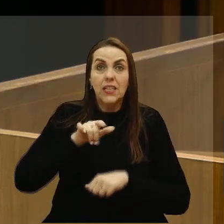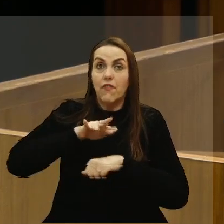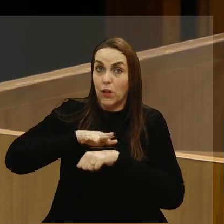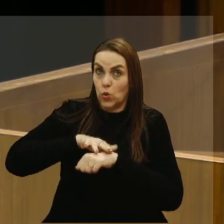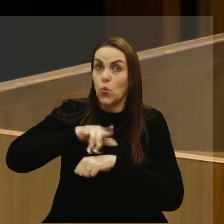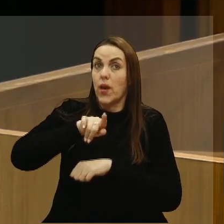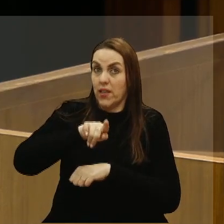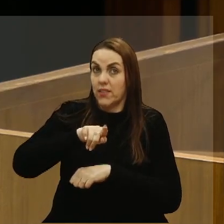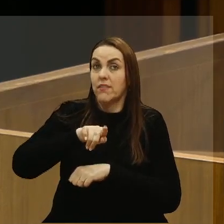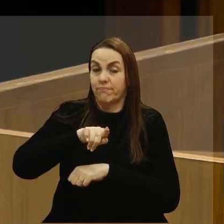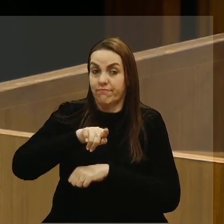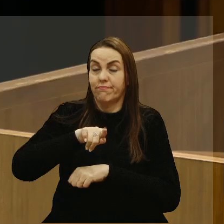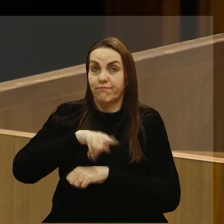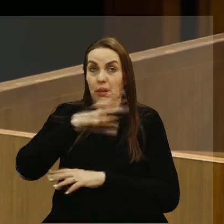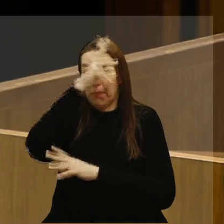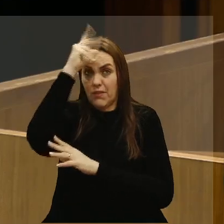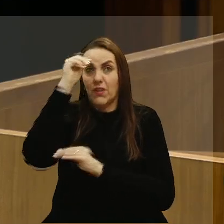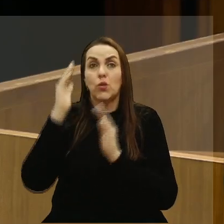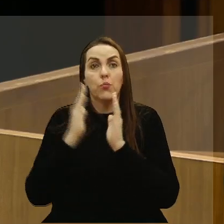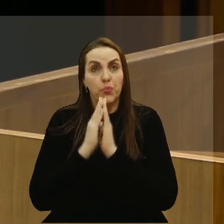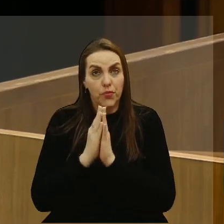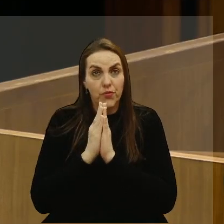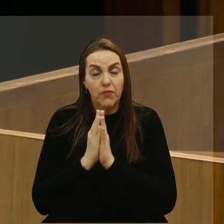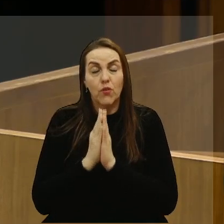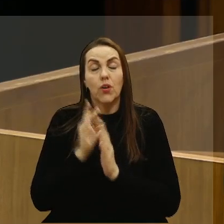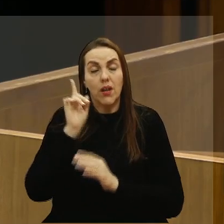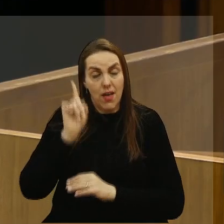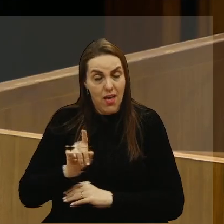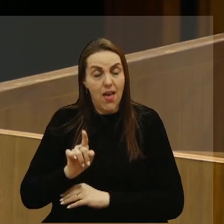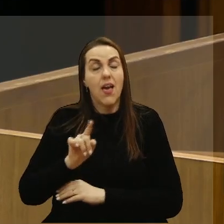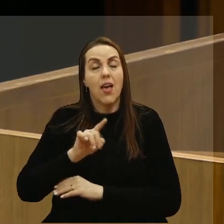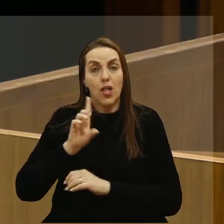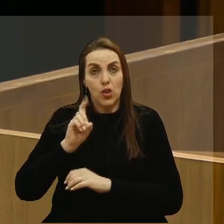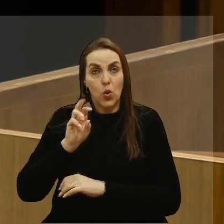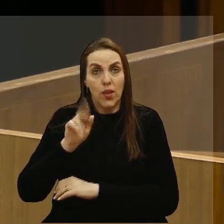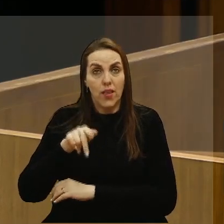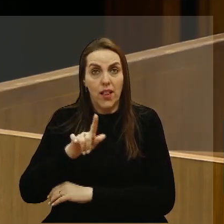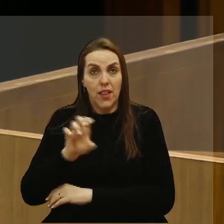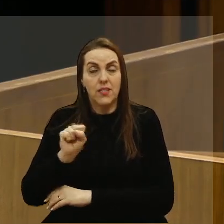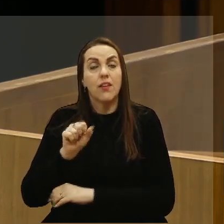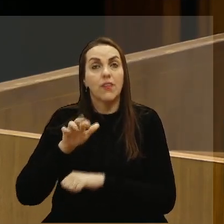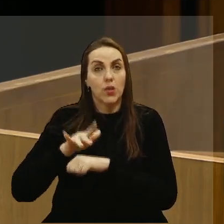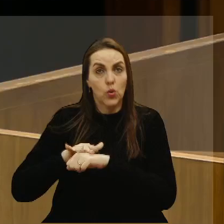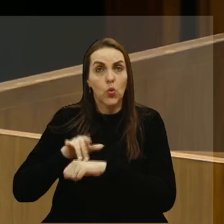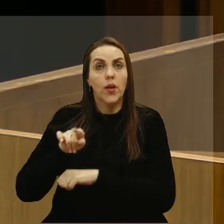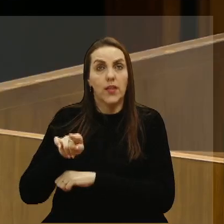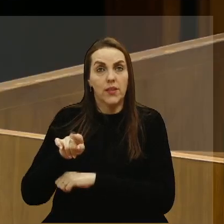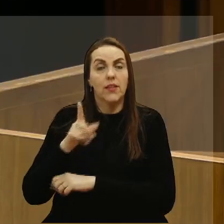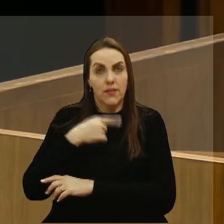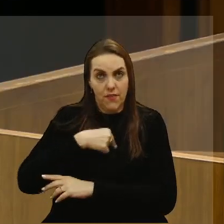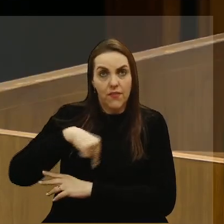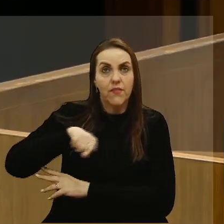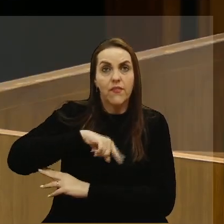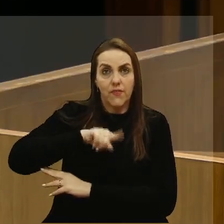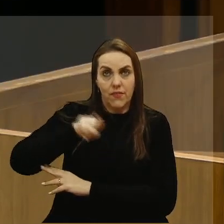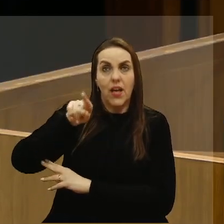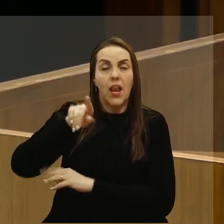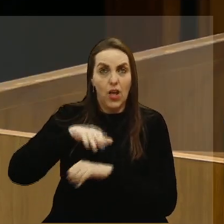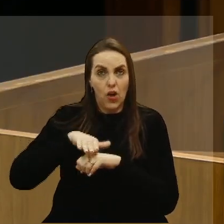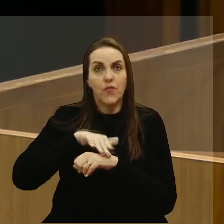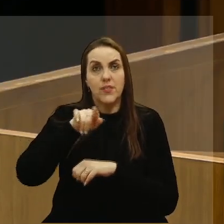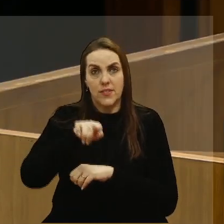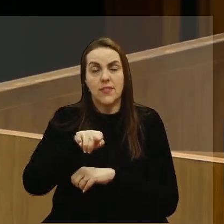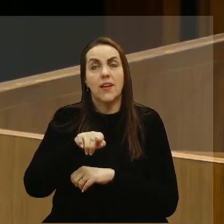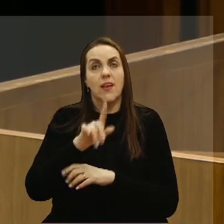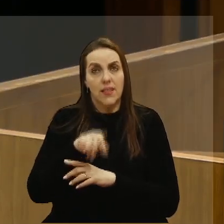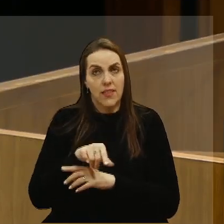adoecendo. Prefeito, por favor, o Dornelles está adoecendo. Sabe, quem vai lá e conversar com ele? Olha, aqui todos os vereadores estão concordando.